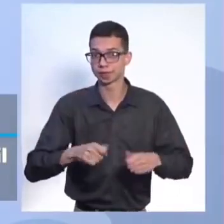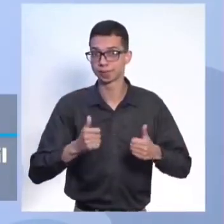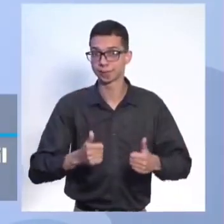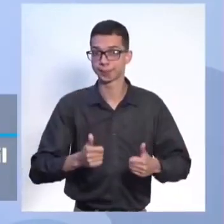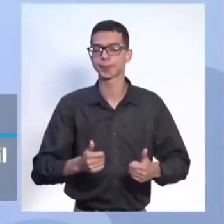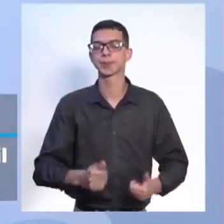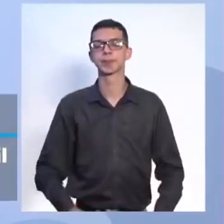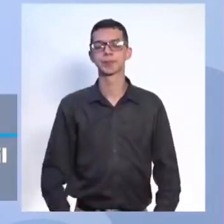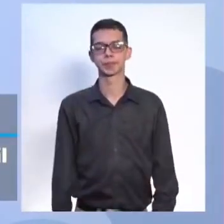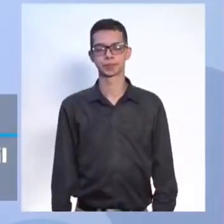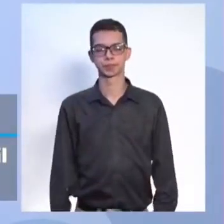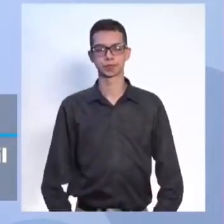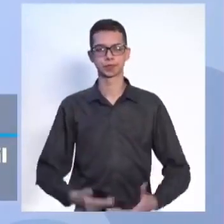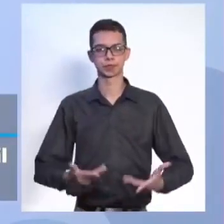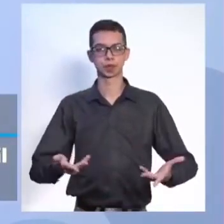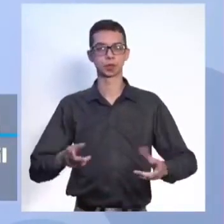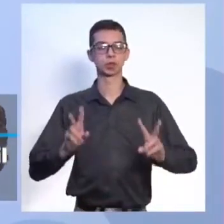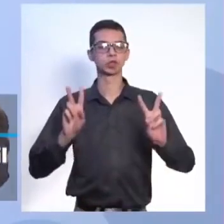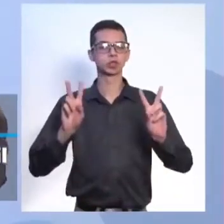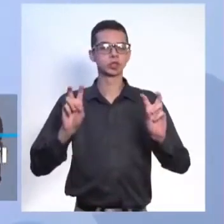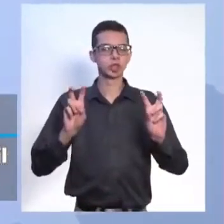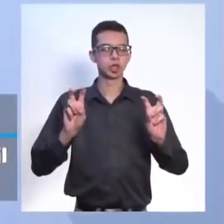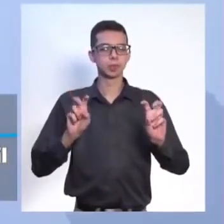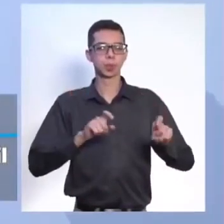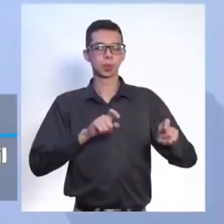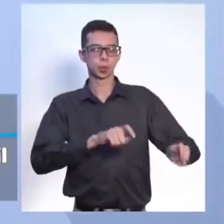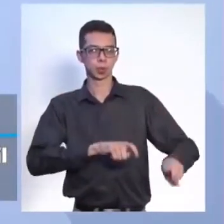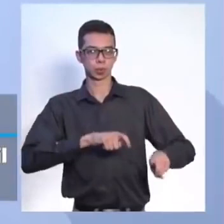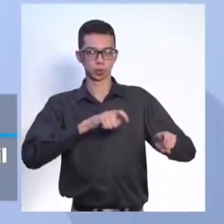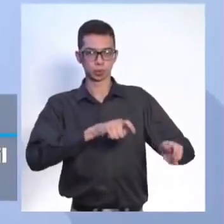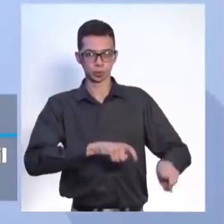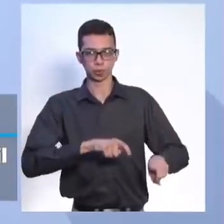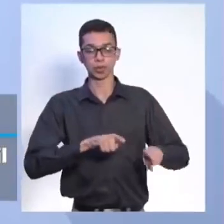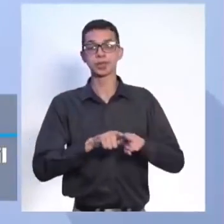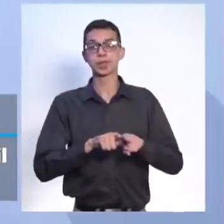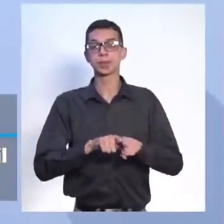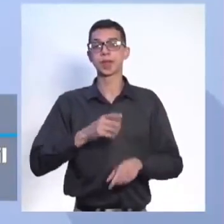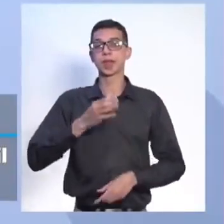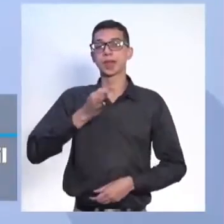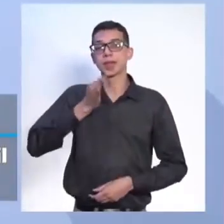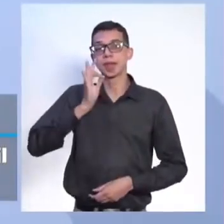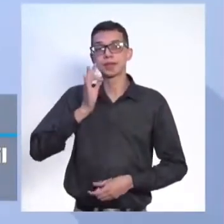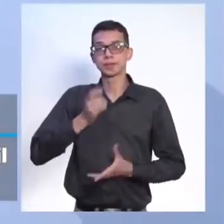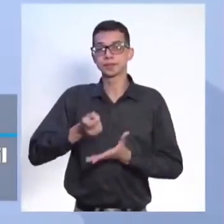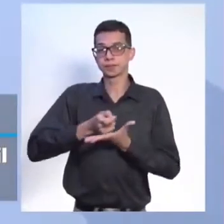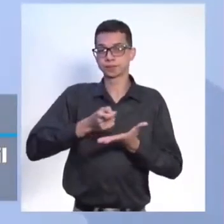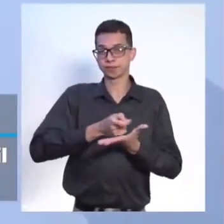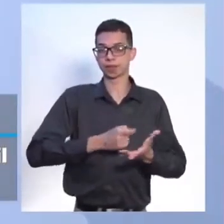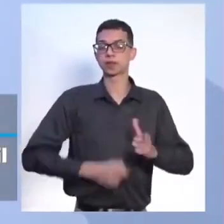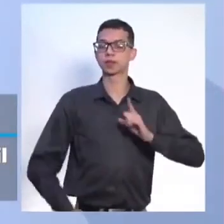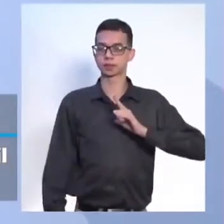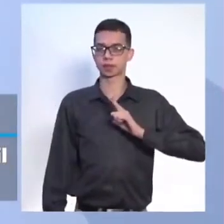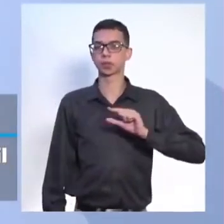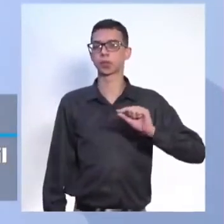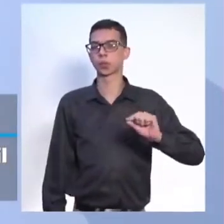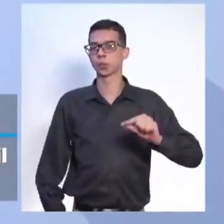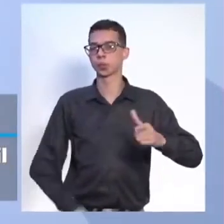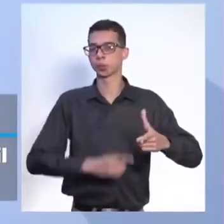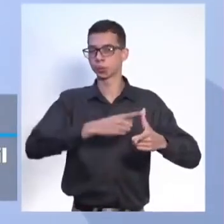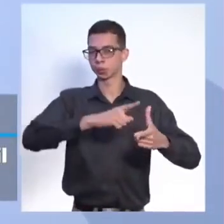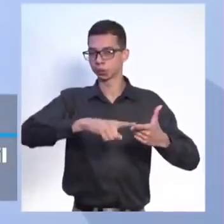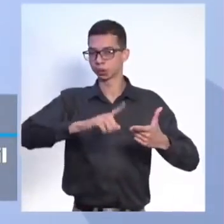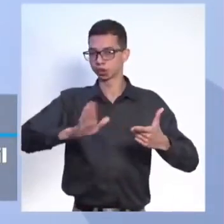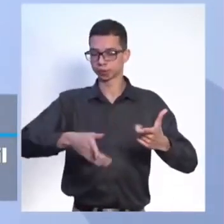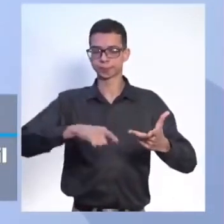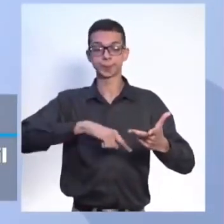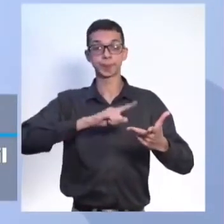aliado ao mundo agrário, ao mundo rural, a colheita de café, nós vamos ter também o progresso do